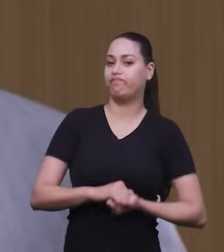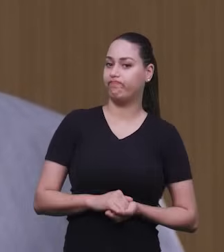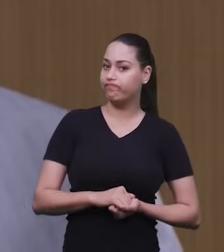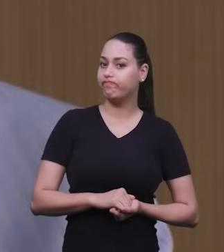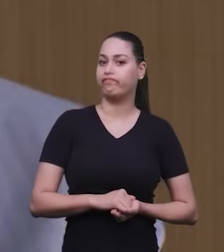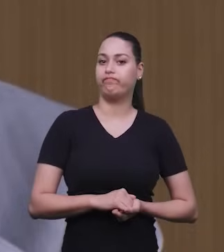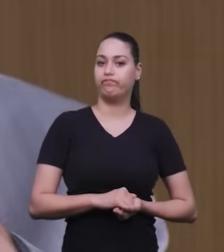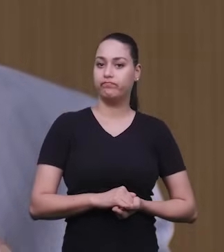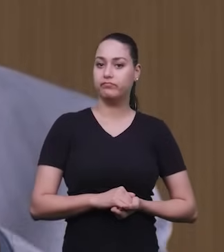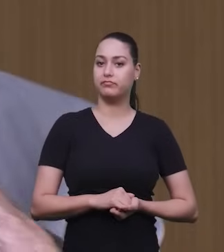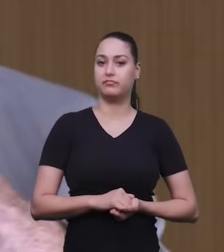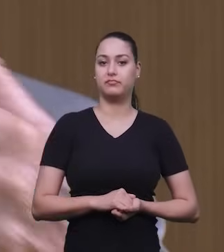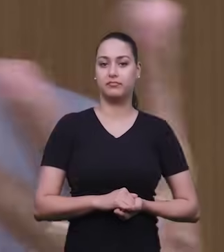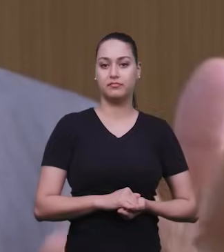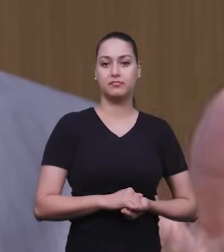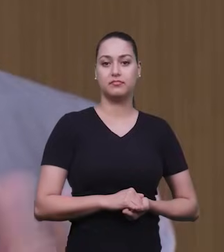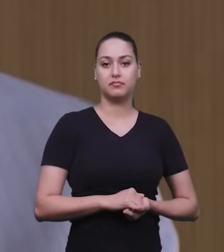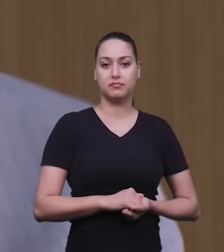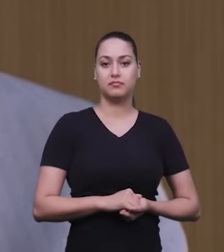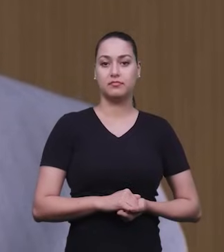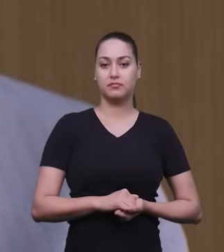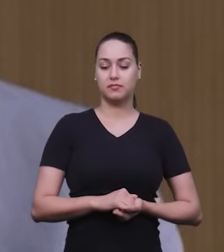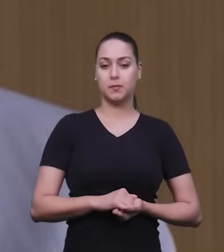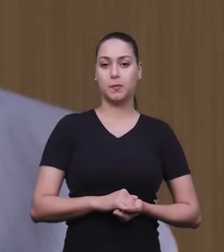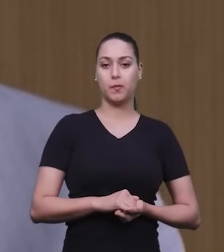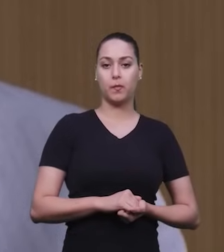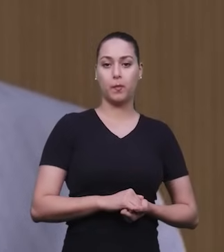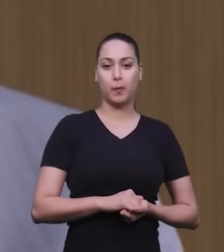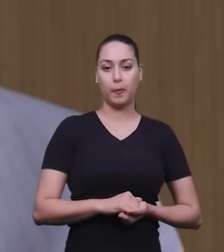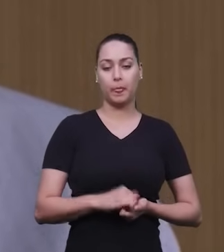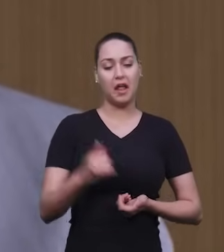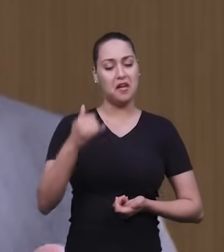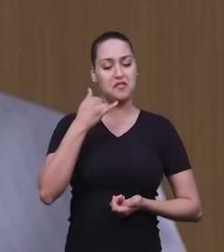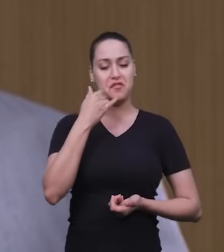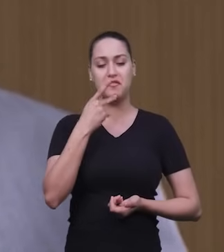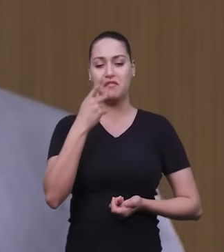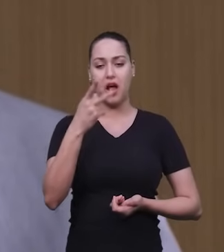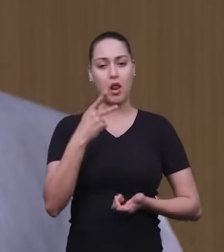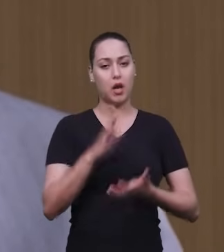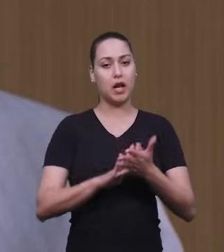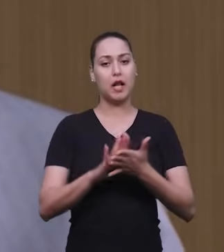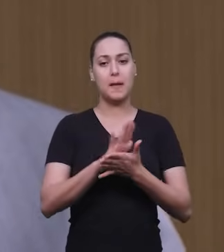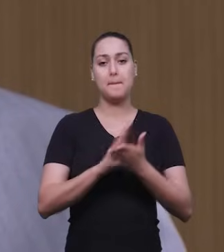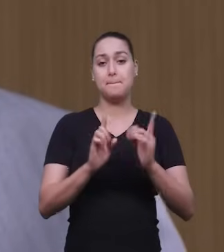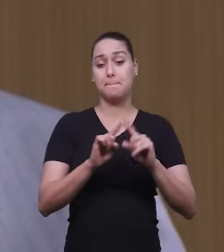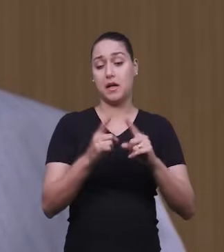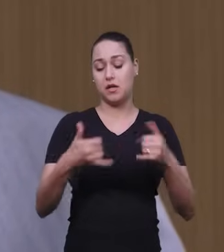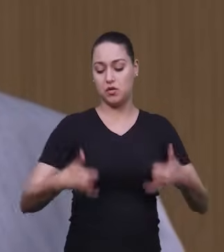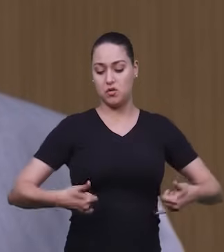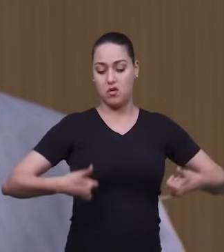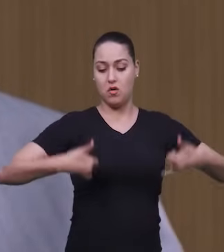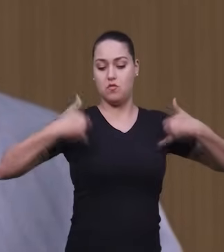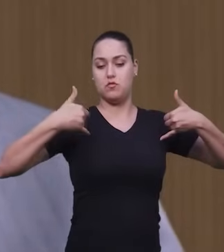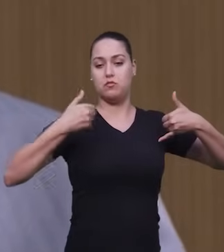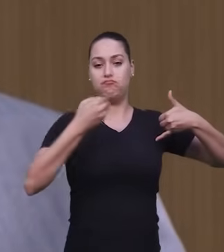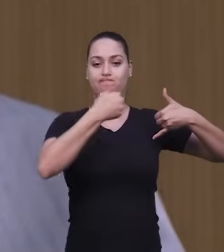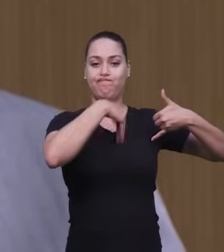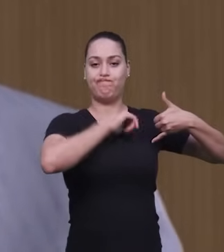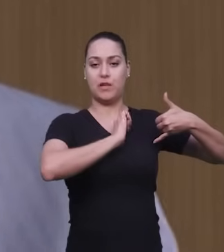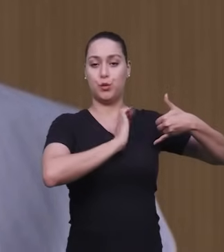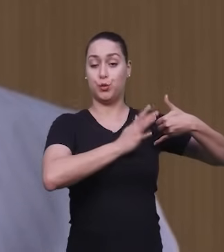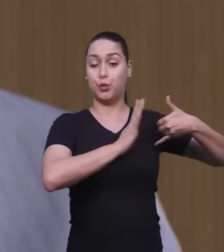mas assim, uma pessoa já bem conhecimento, né? E a vaidade entrou e